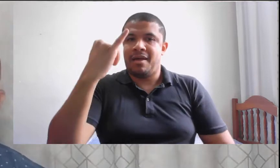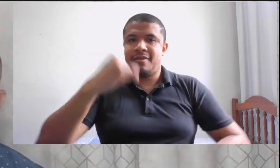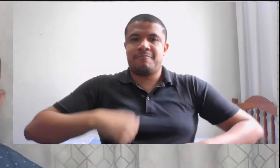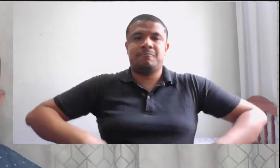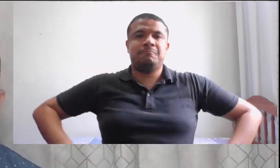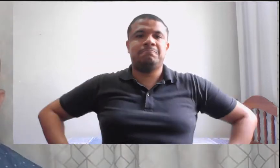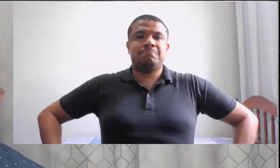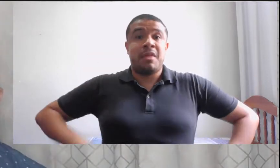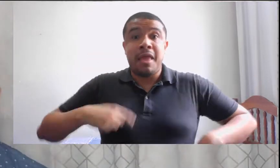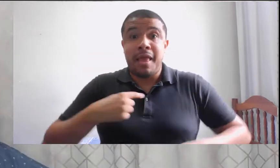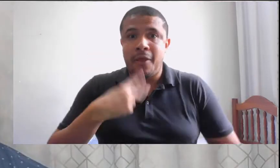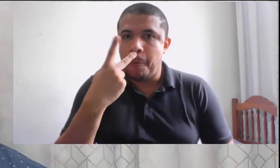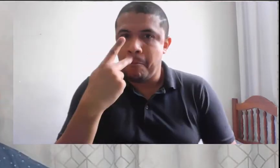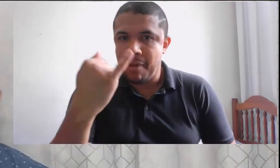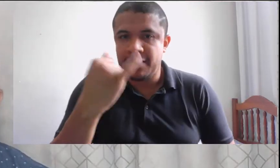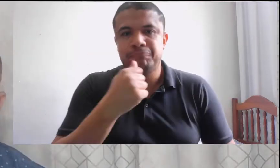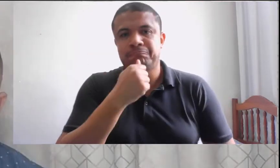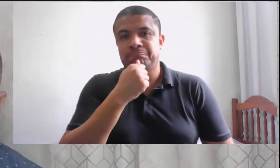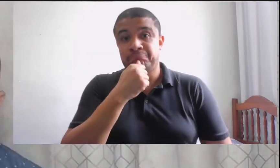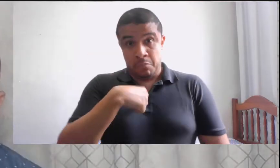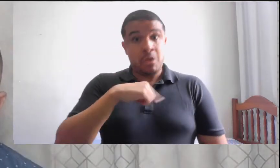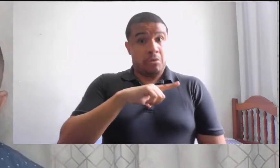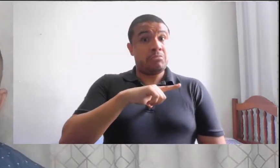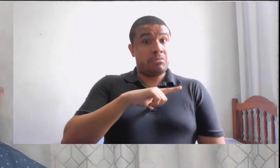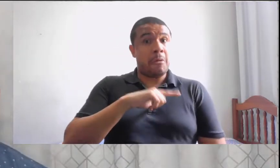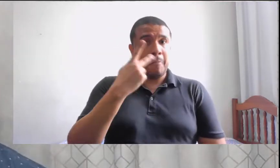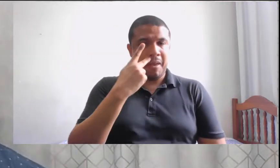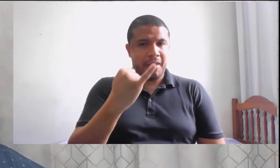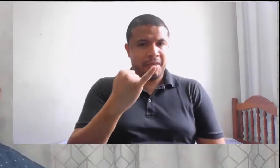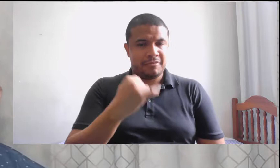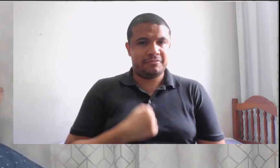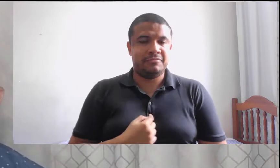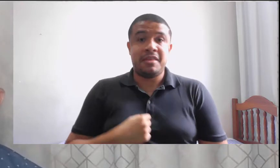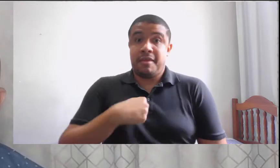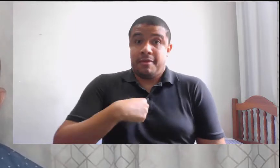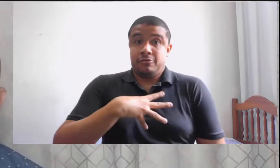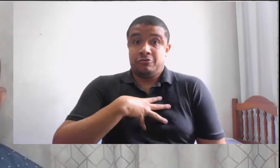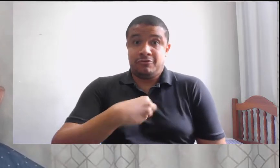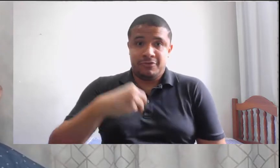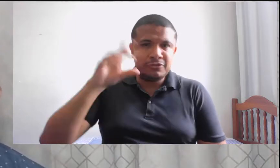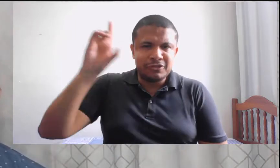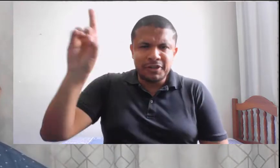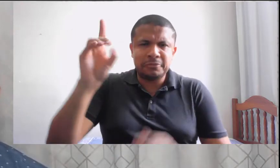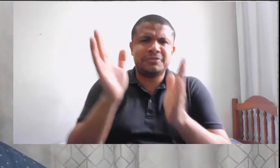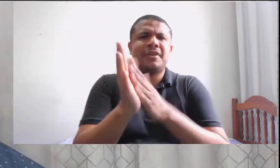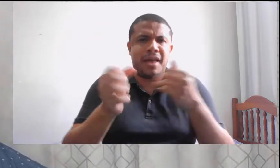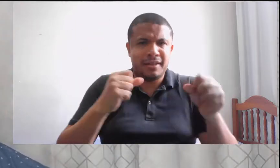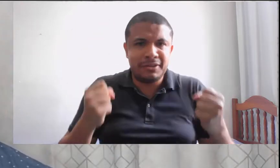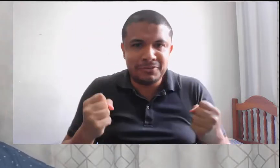ainda não sou pai, mas eu tenho um pai. Primeiro, porque eu ainda sou filho de Deus,